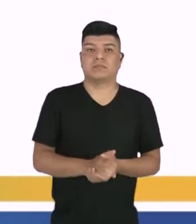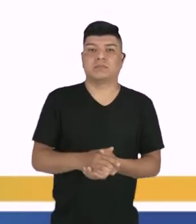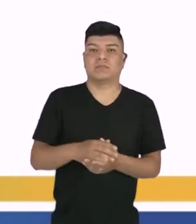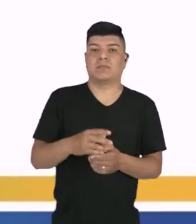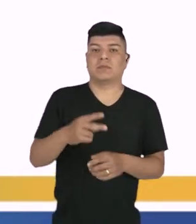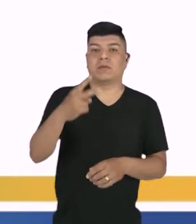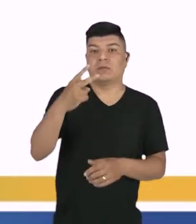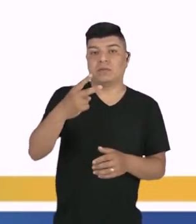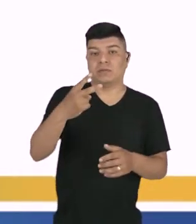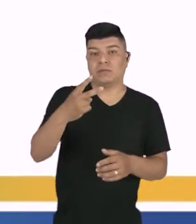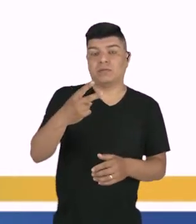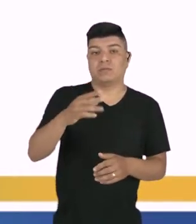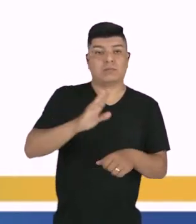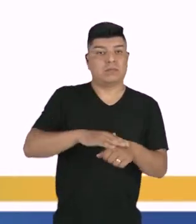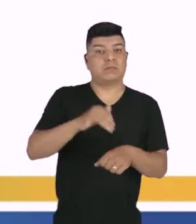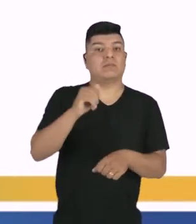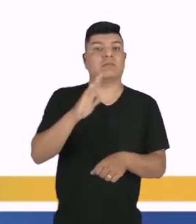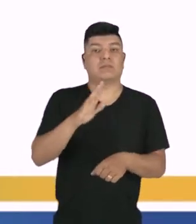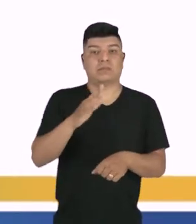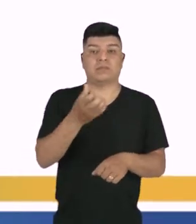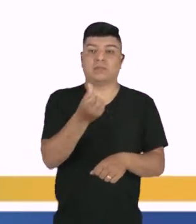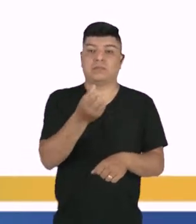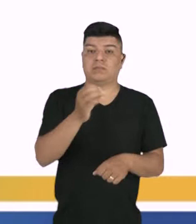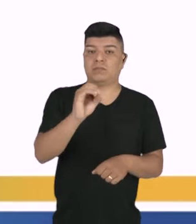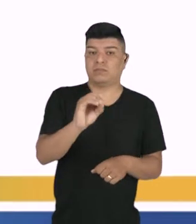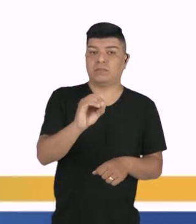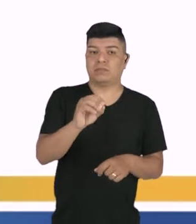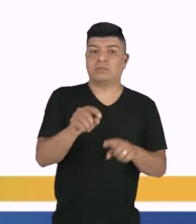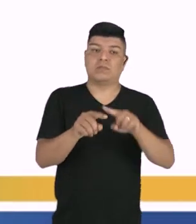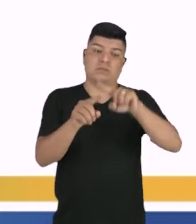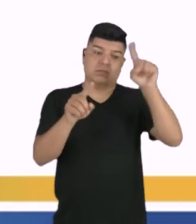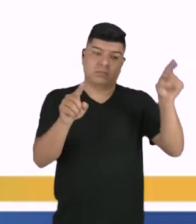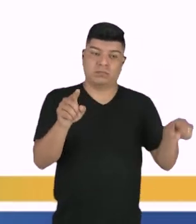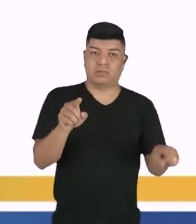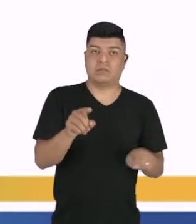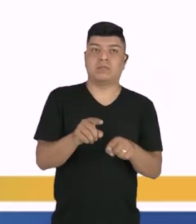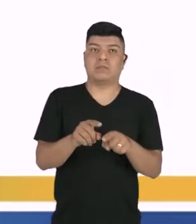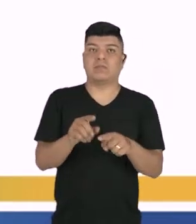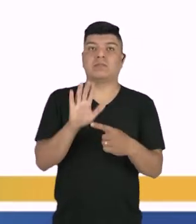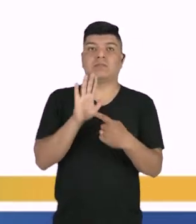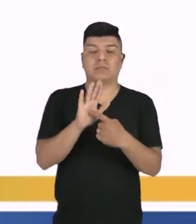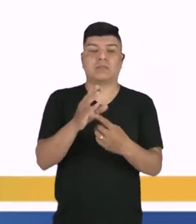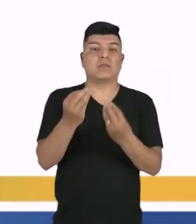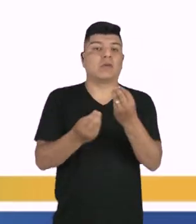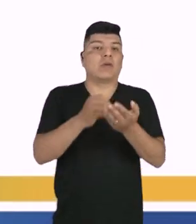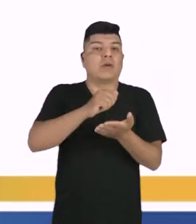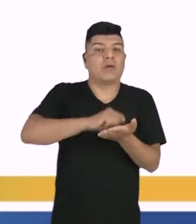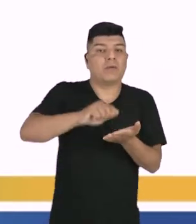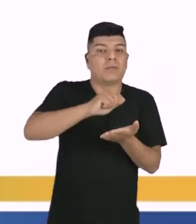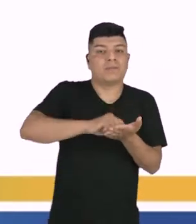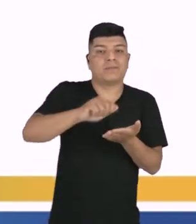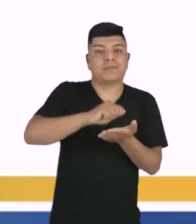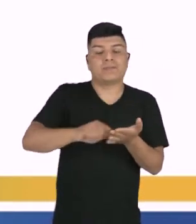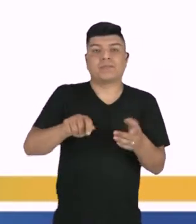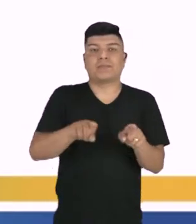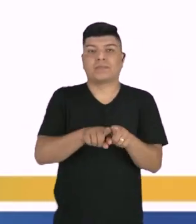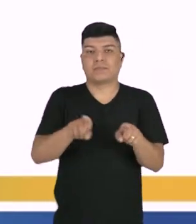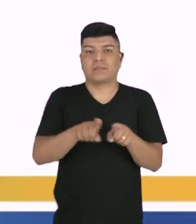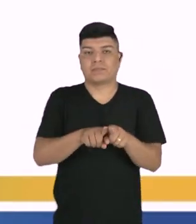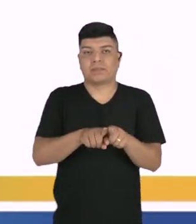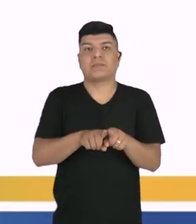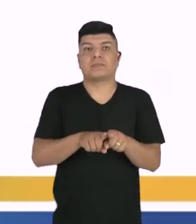voltas a mais a partir dos 60, no sentido anti-horário. Vimos que a expressão, como se escreve, a expressão de